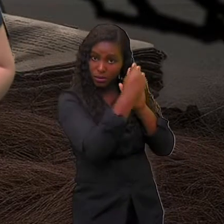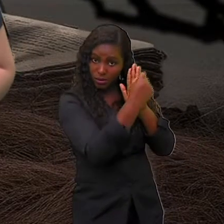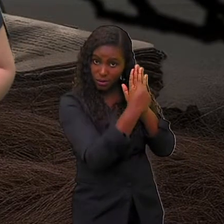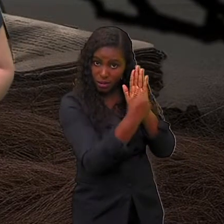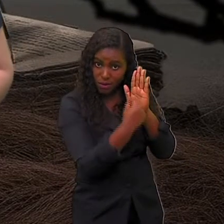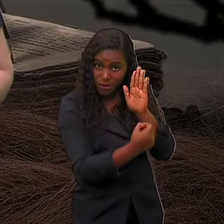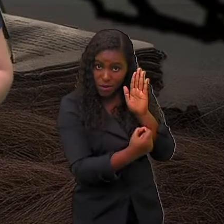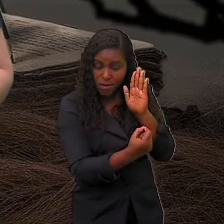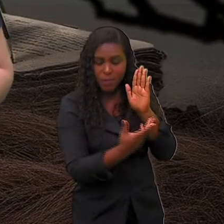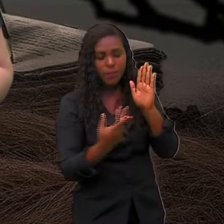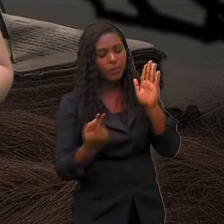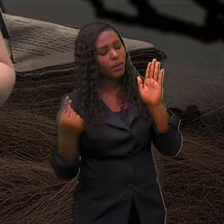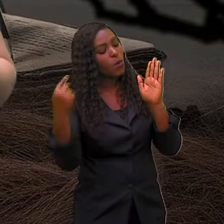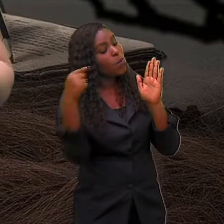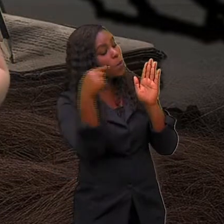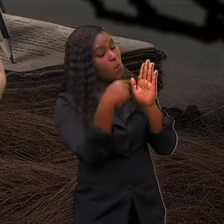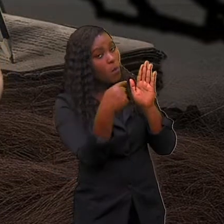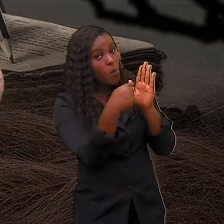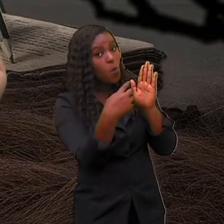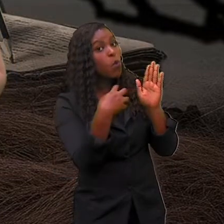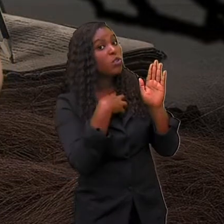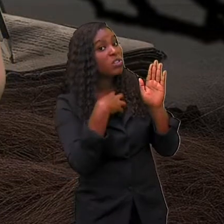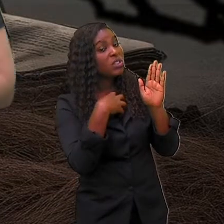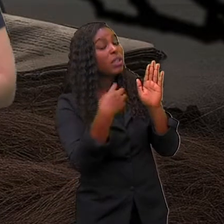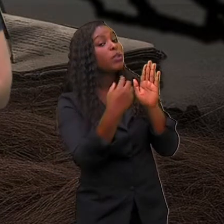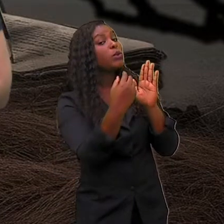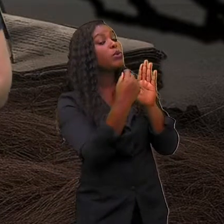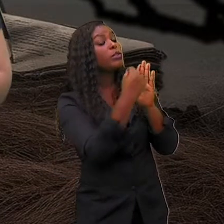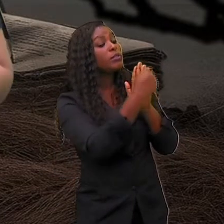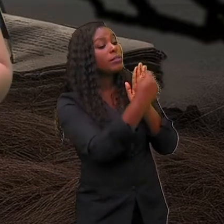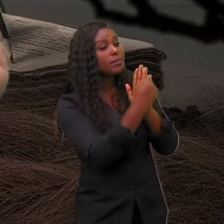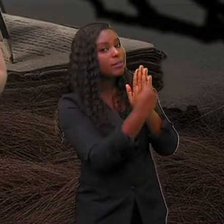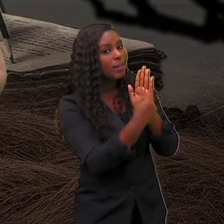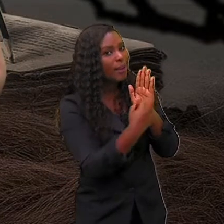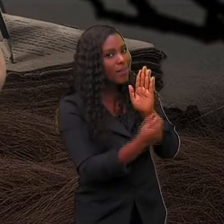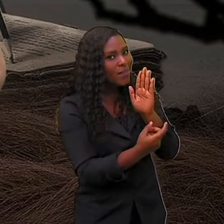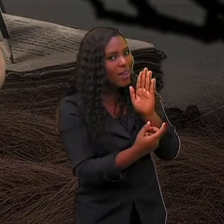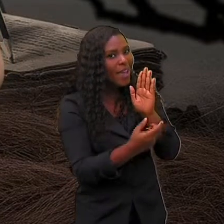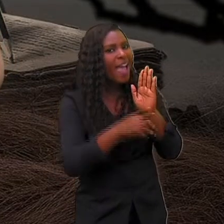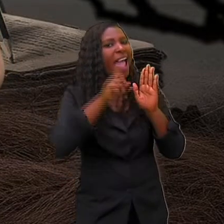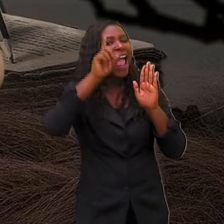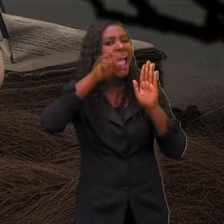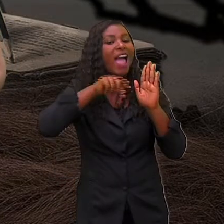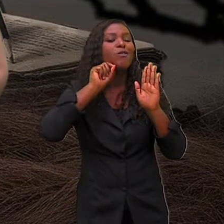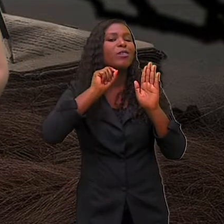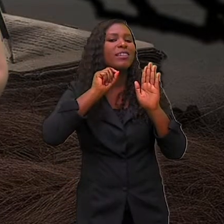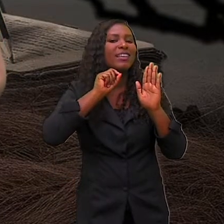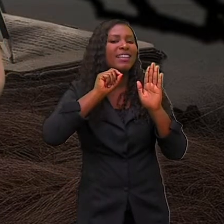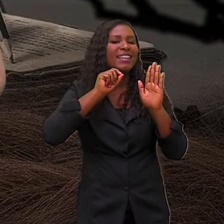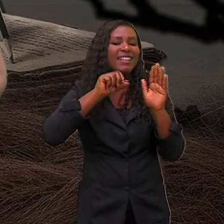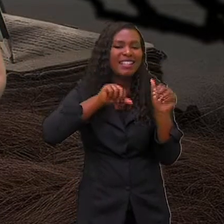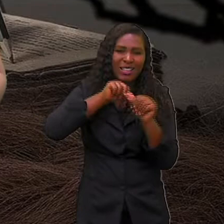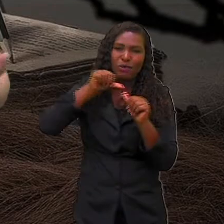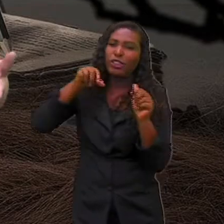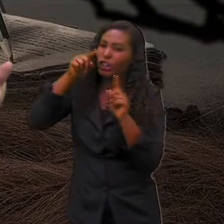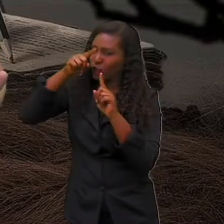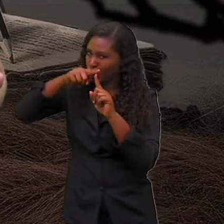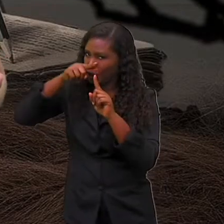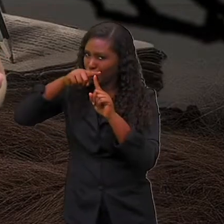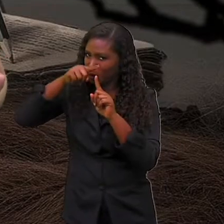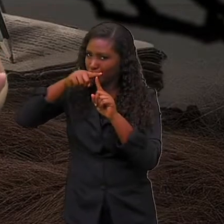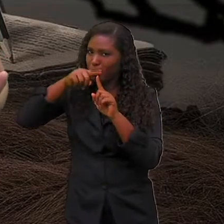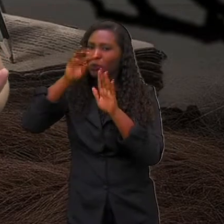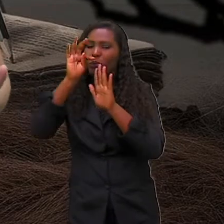maneiras de escrever é o que nós chamamos aí de tipologias textuais ou os